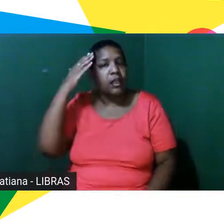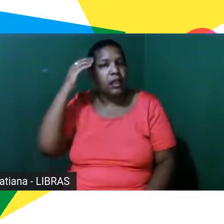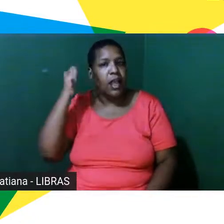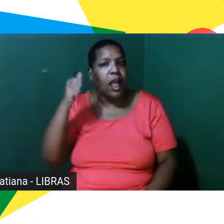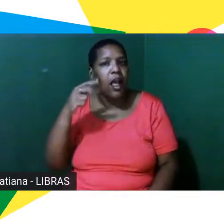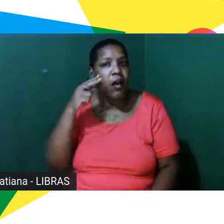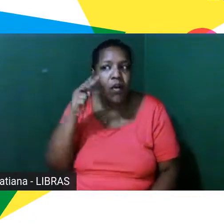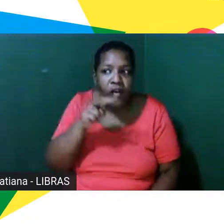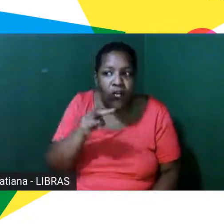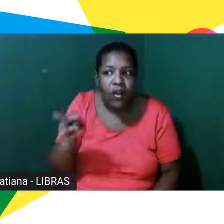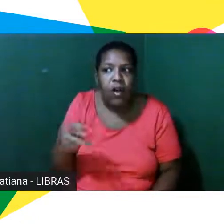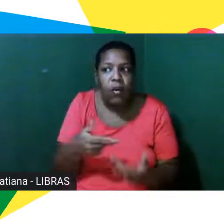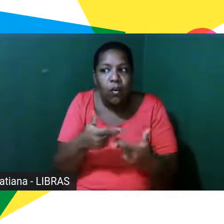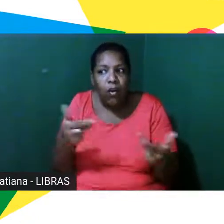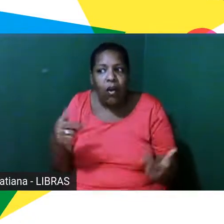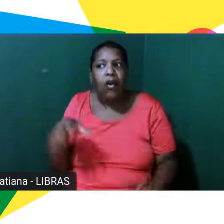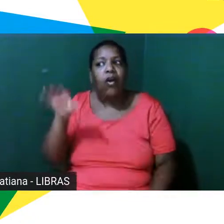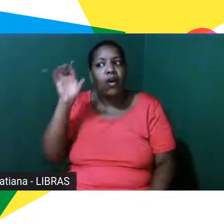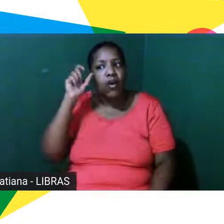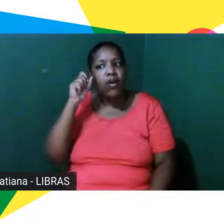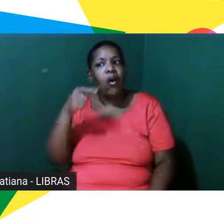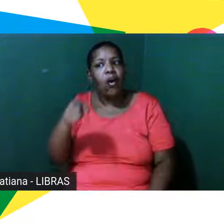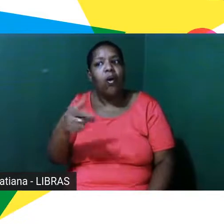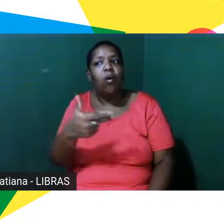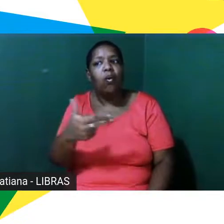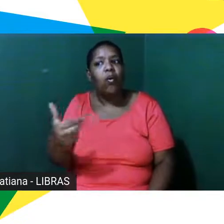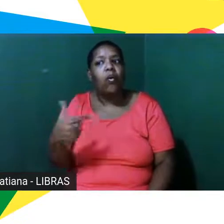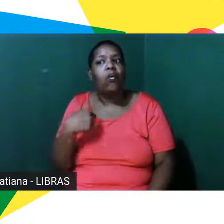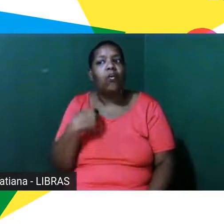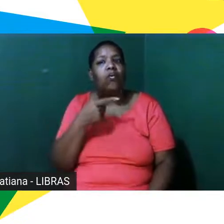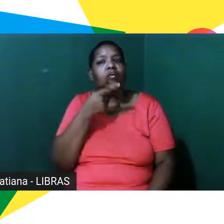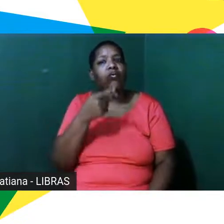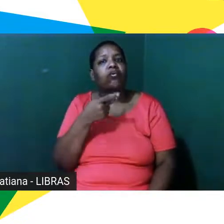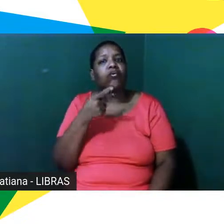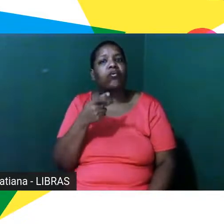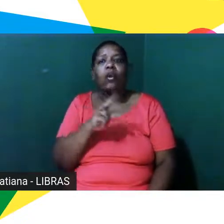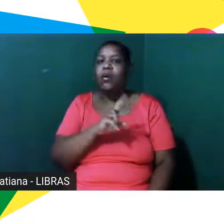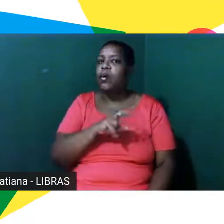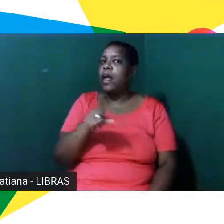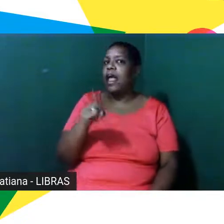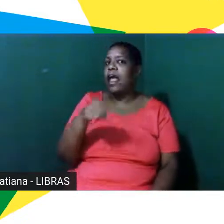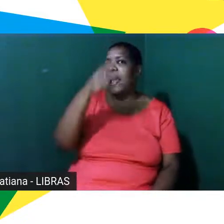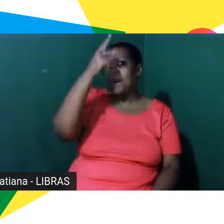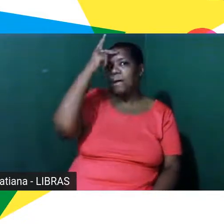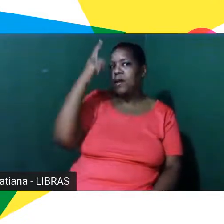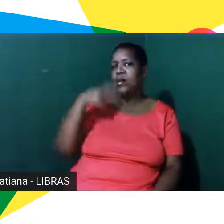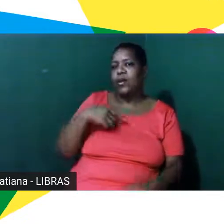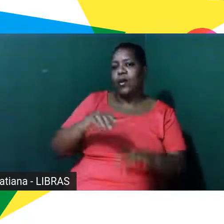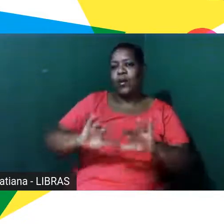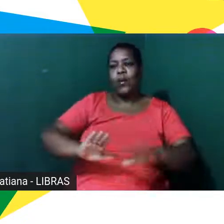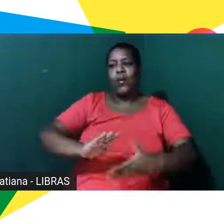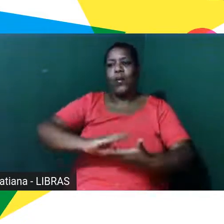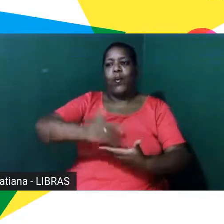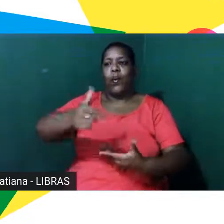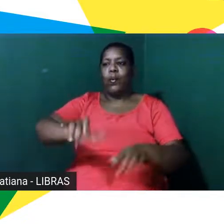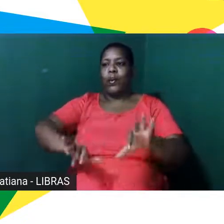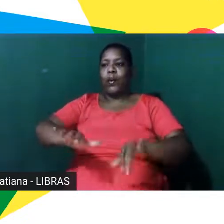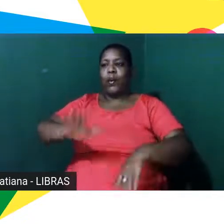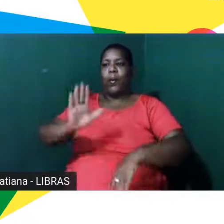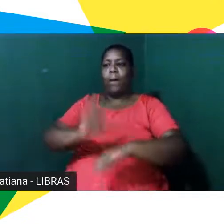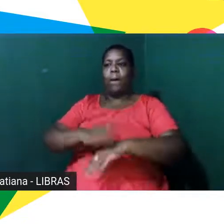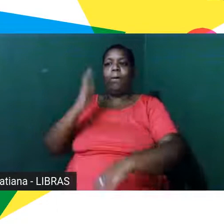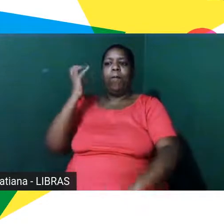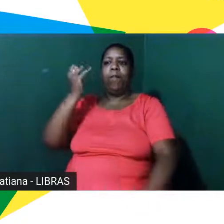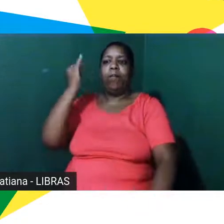ver o material e escutar o que que esse material tá falando para ele não é a pessoa que tem o computador mais ágil do mundo